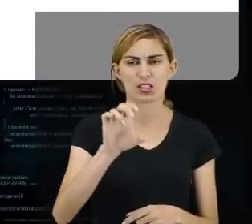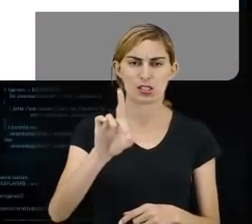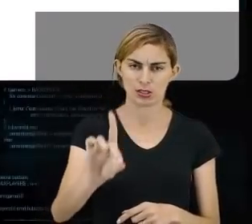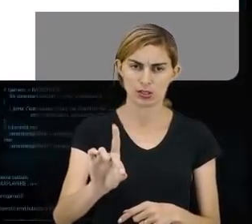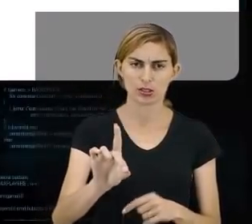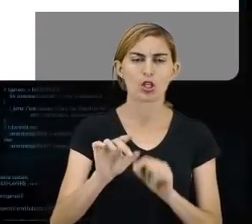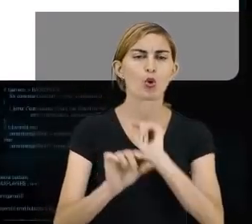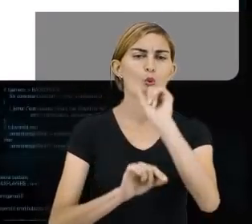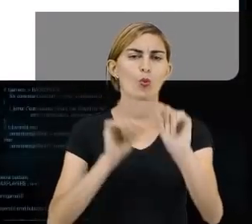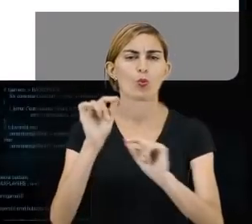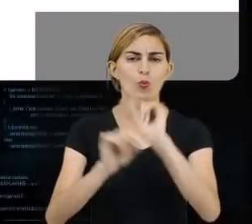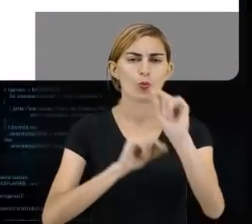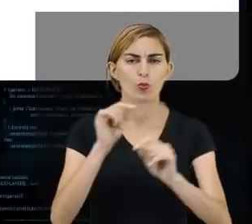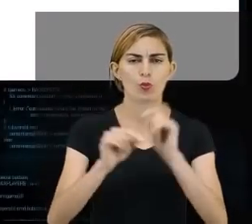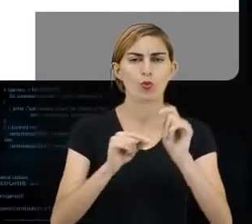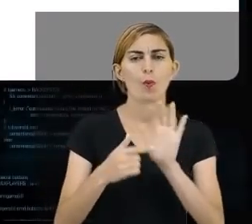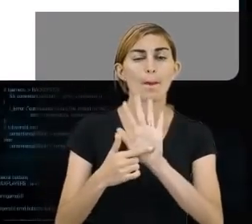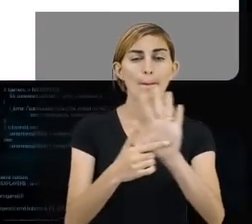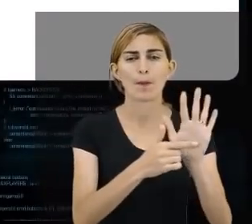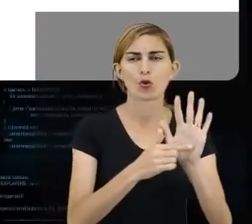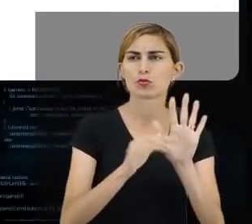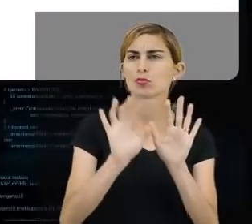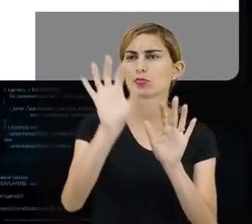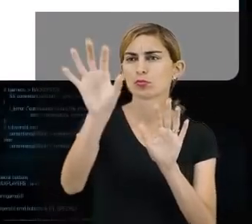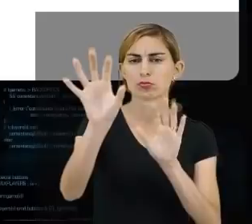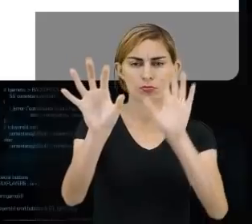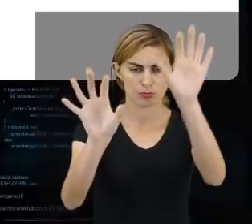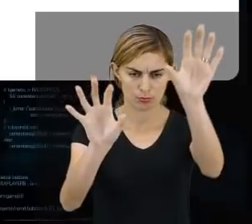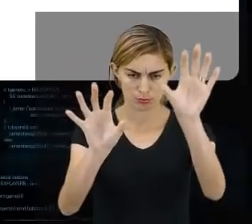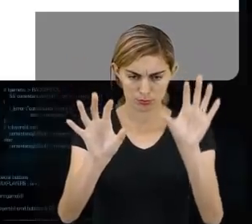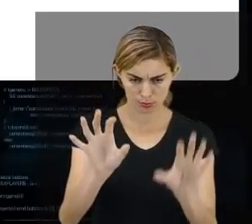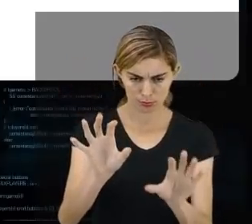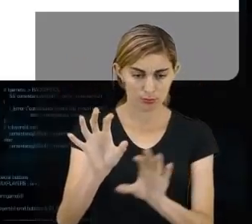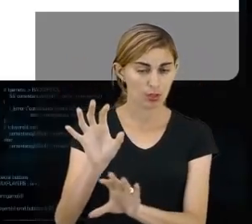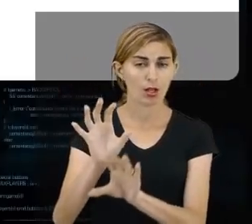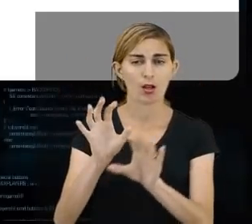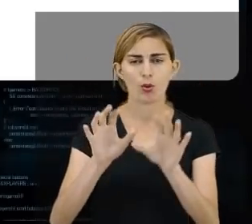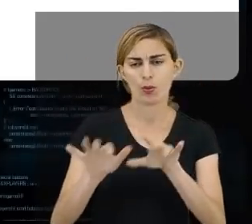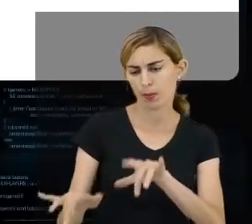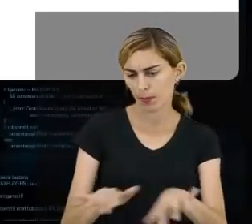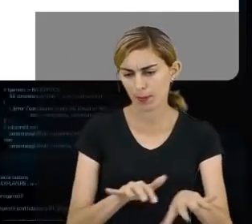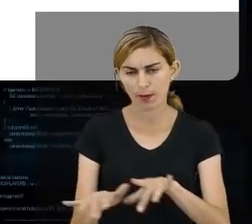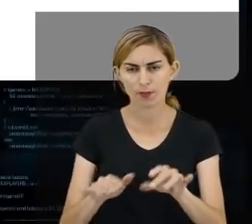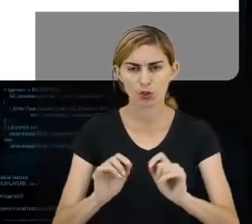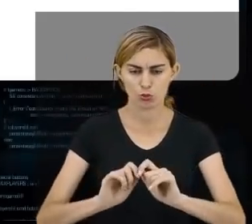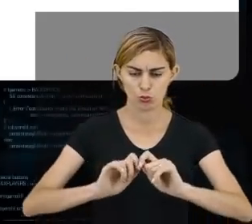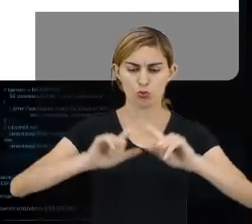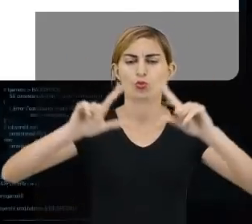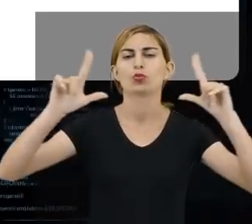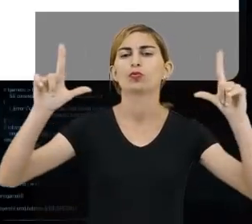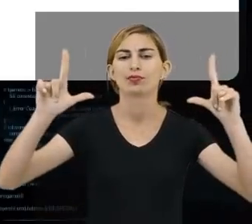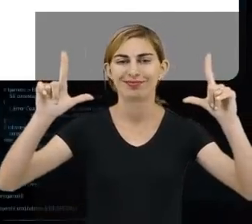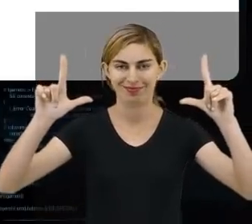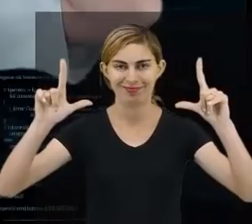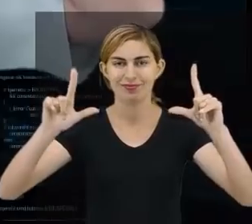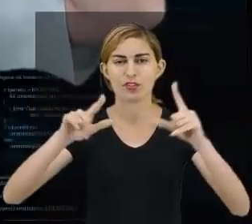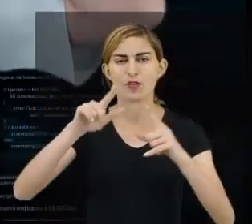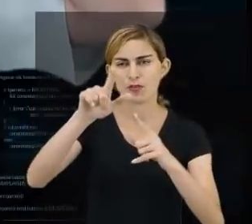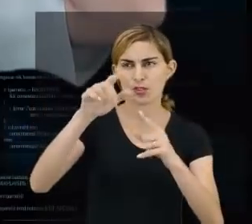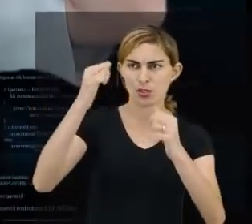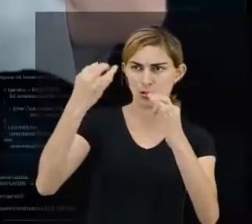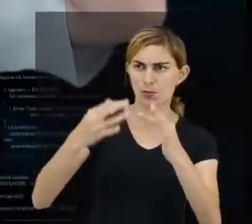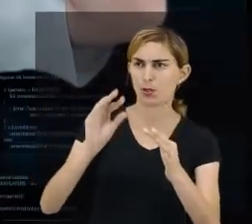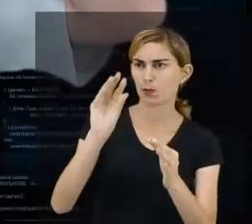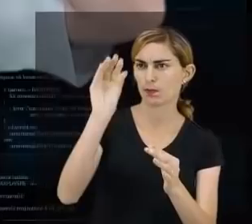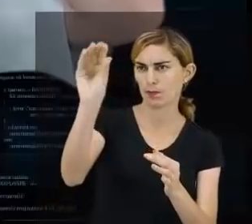ele vai ver a posição do navegador, da janela do navegador. Então, se você